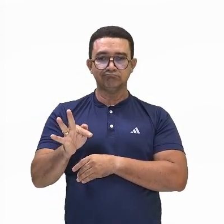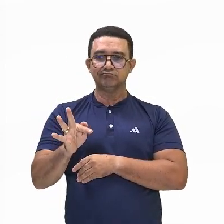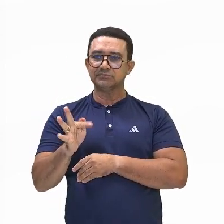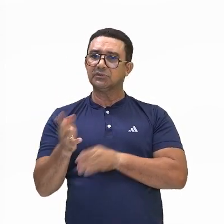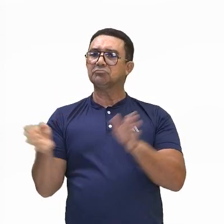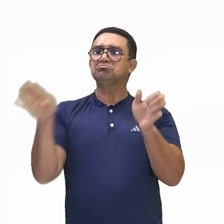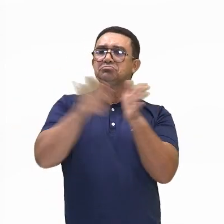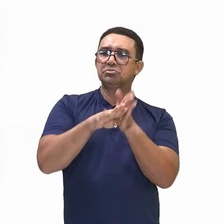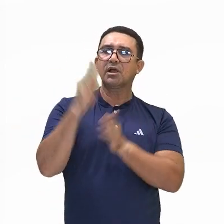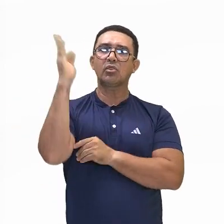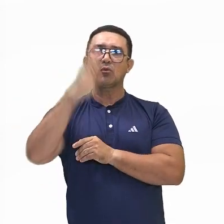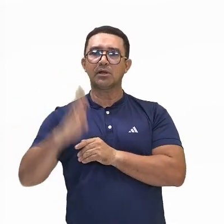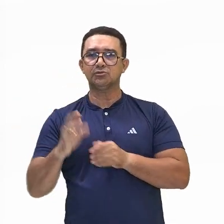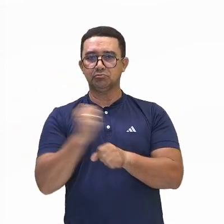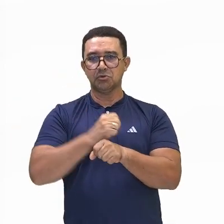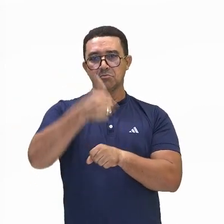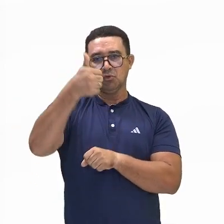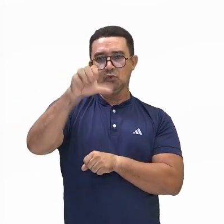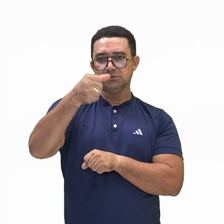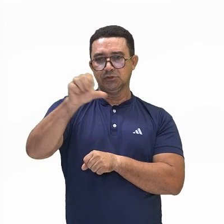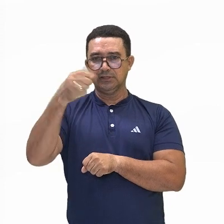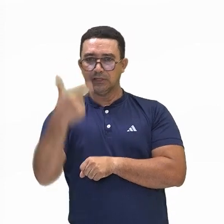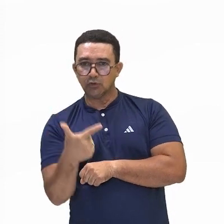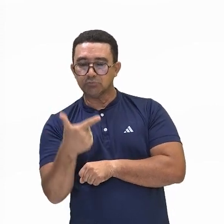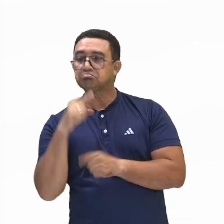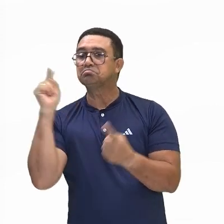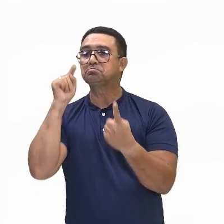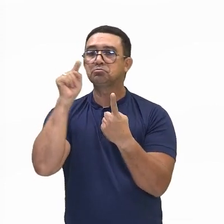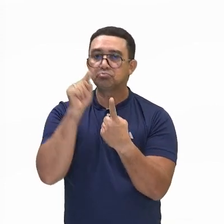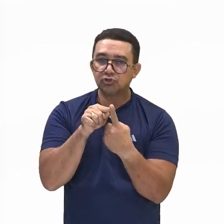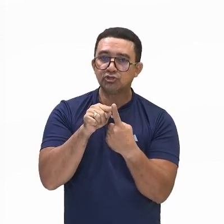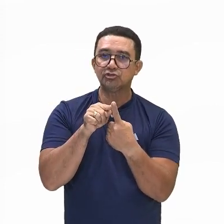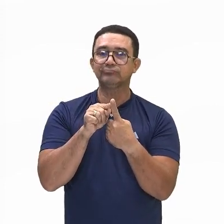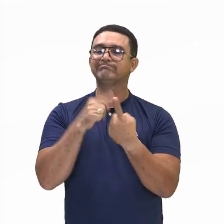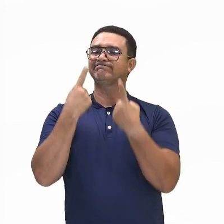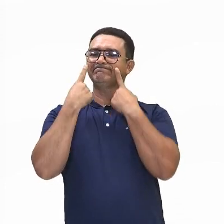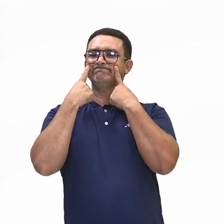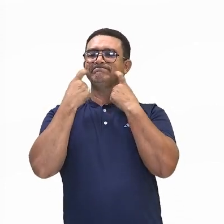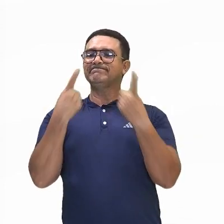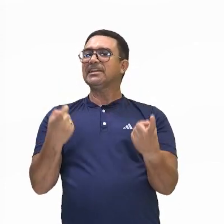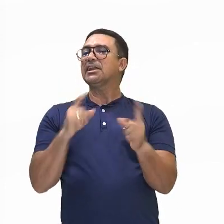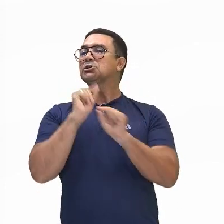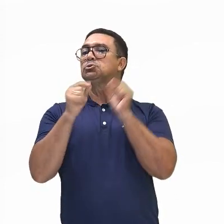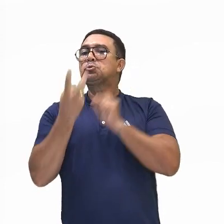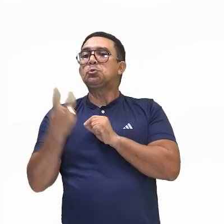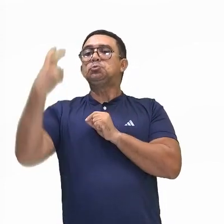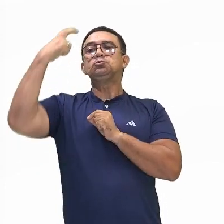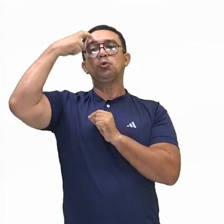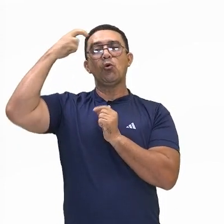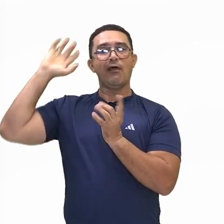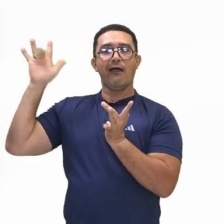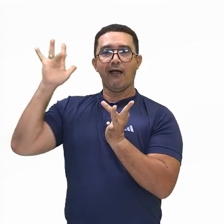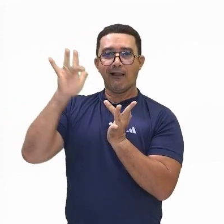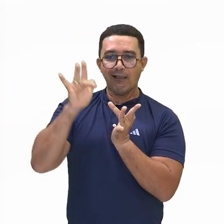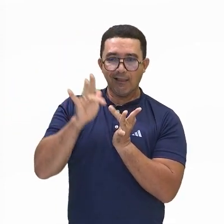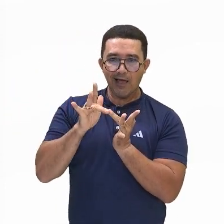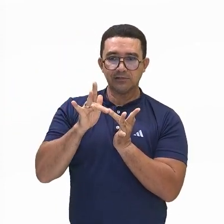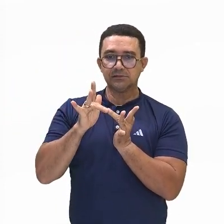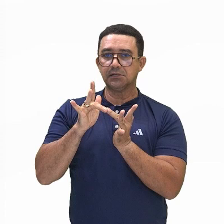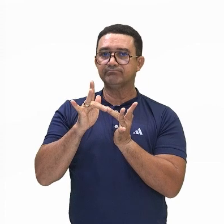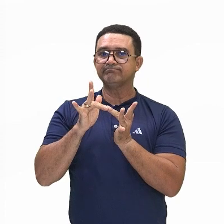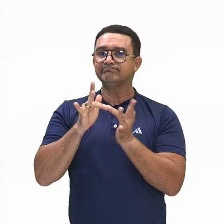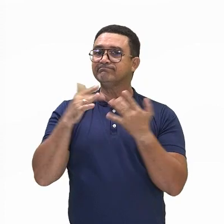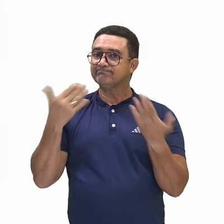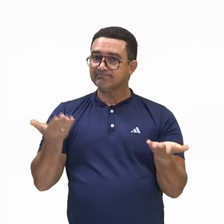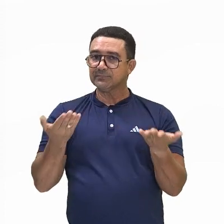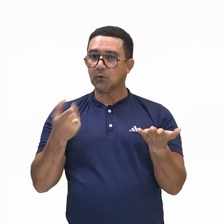em 1882. O seu objetivo era o interesse pela cultura clássica, tendo como